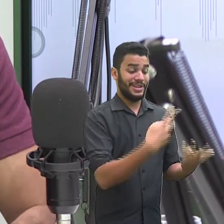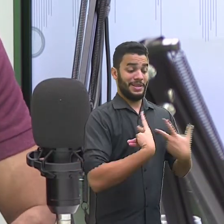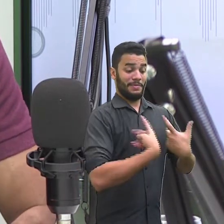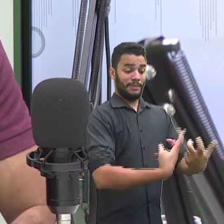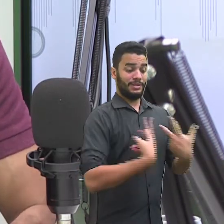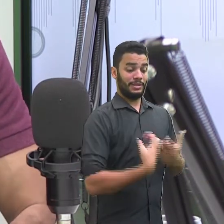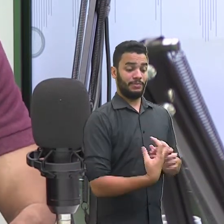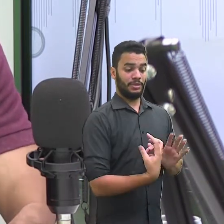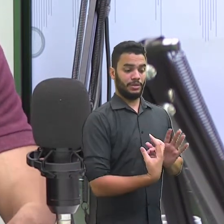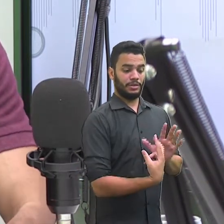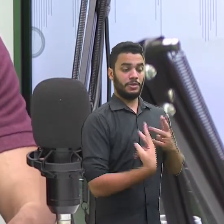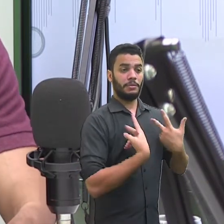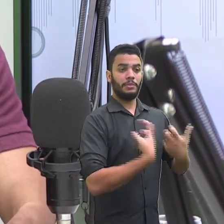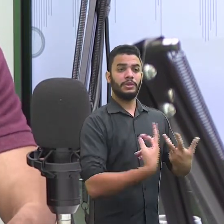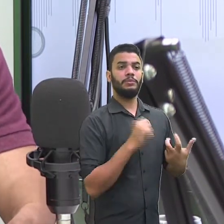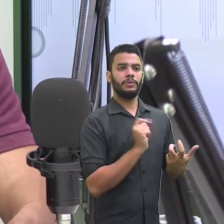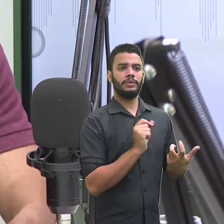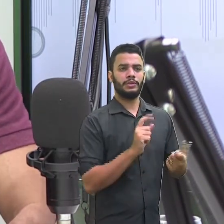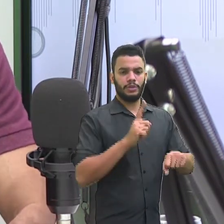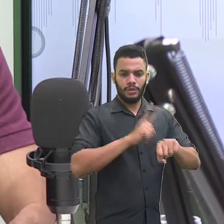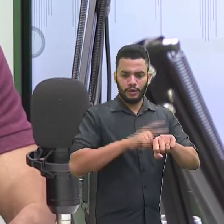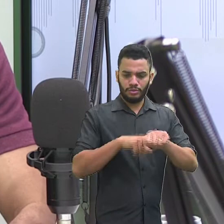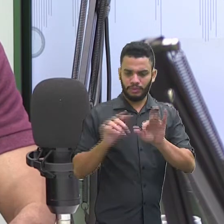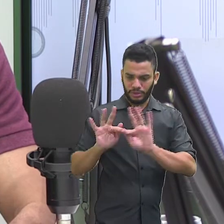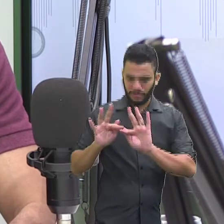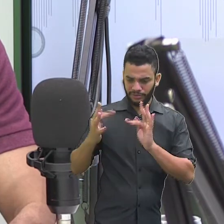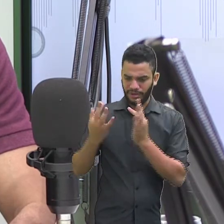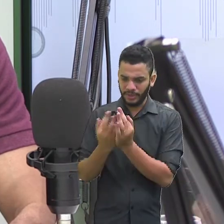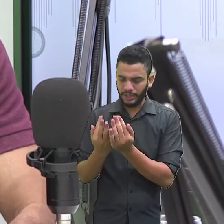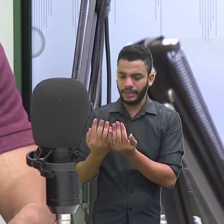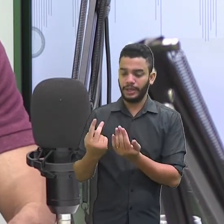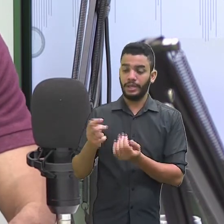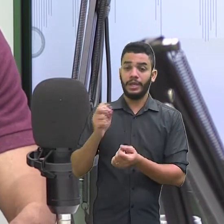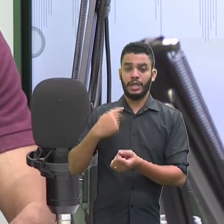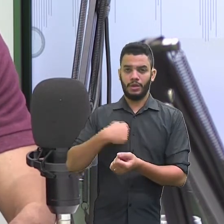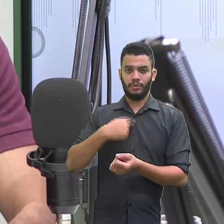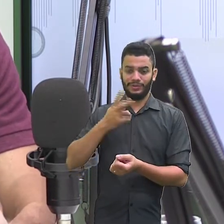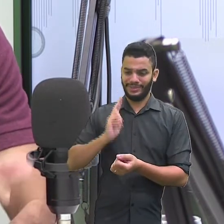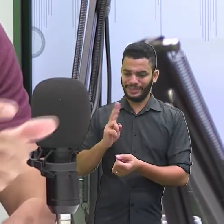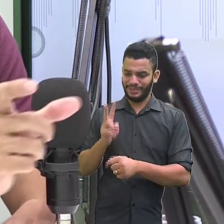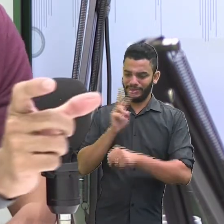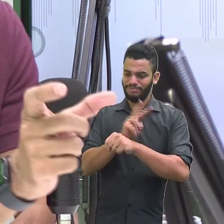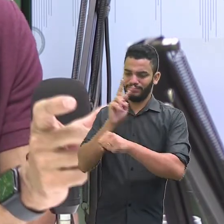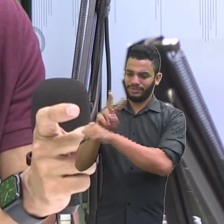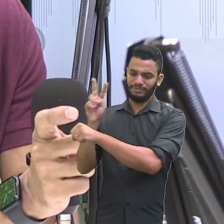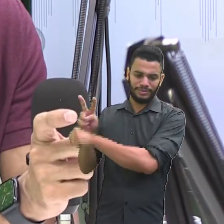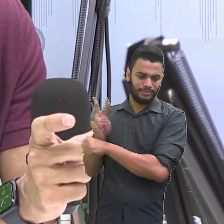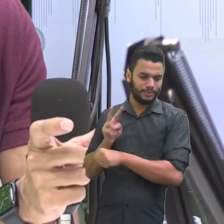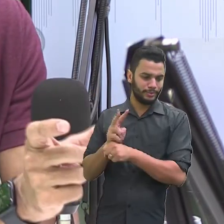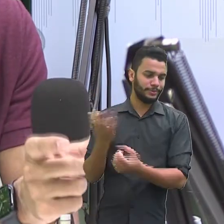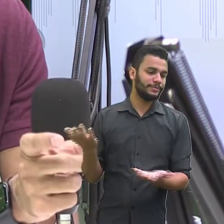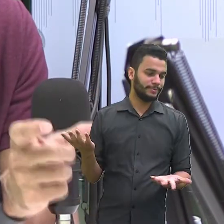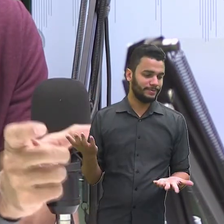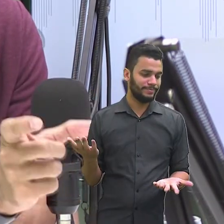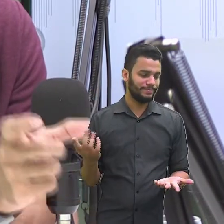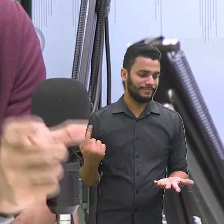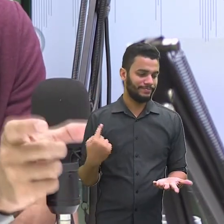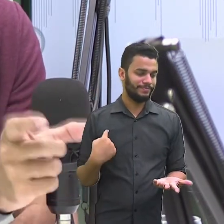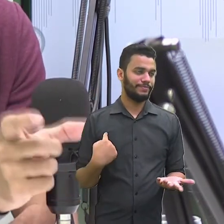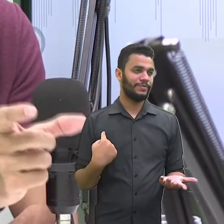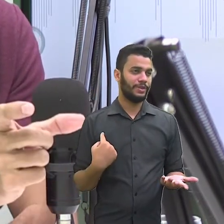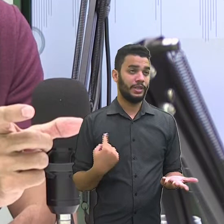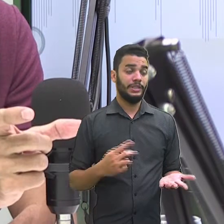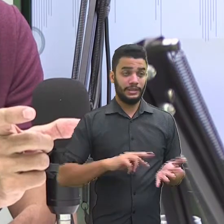Rapaz, contudo, que eles batem na mesa, eles exigem, mas não tem relacionamento. Então, fica muito